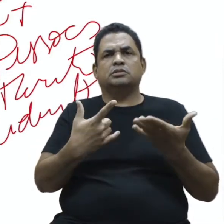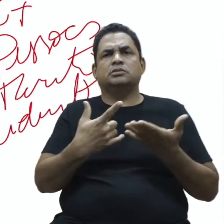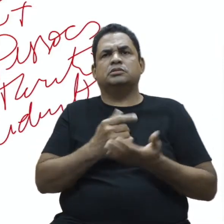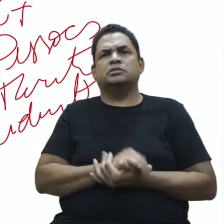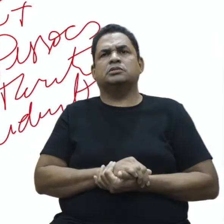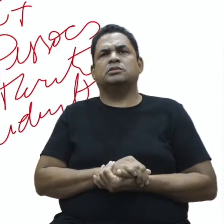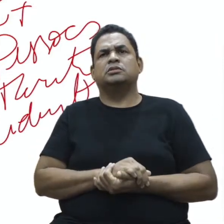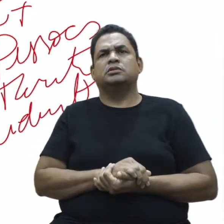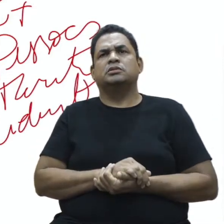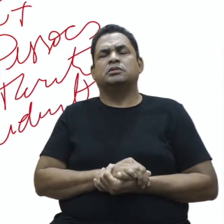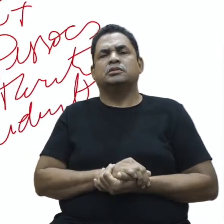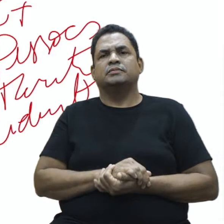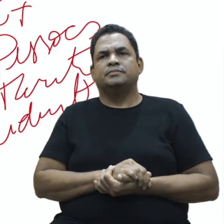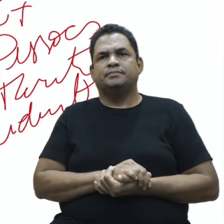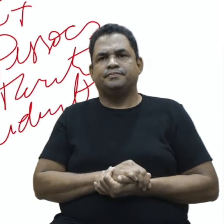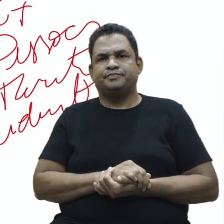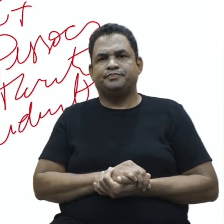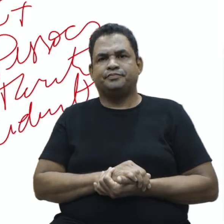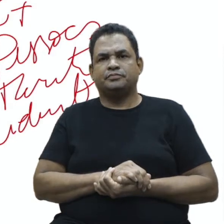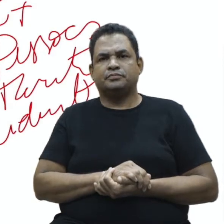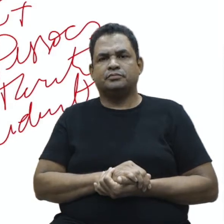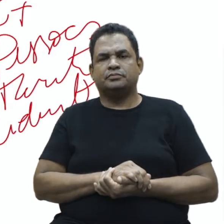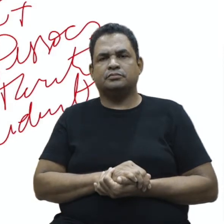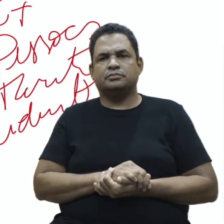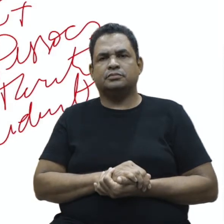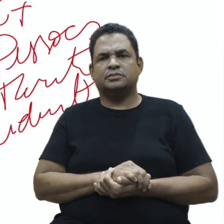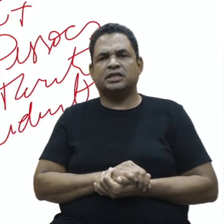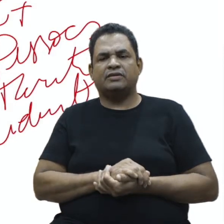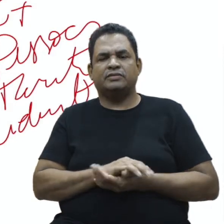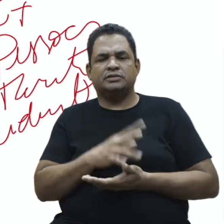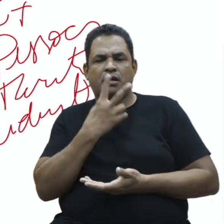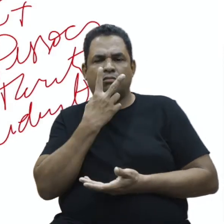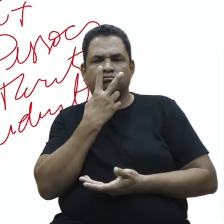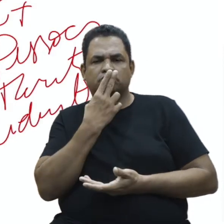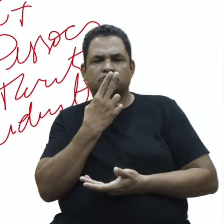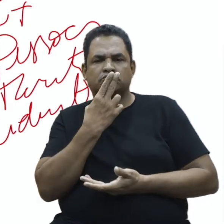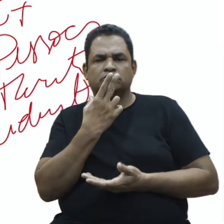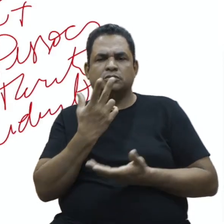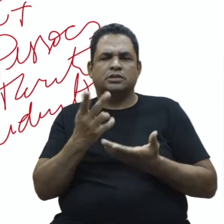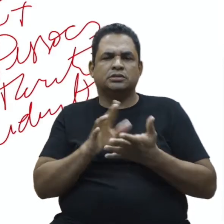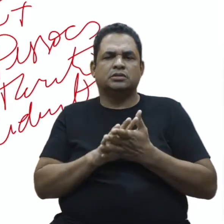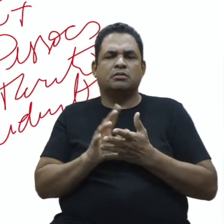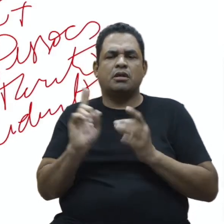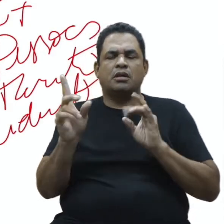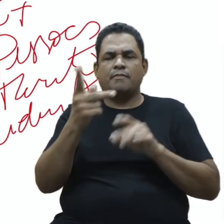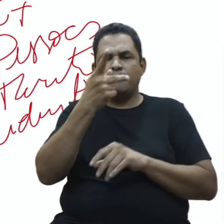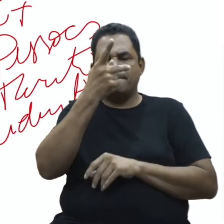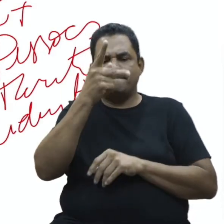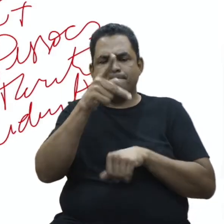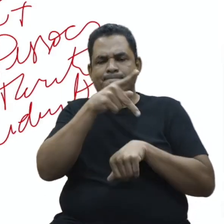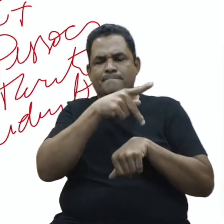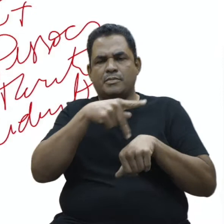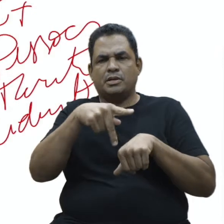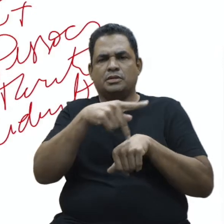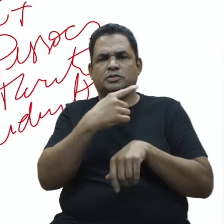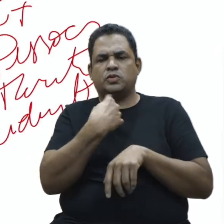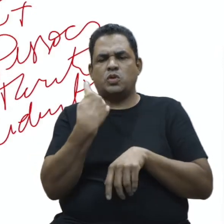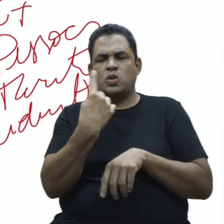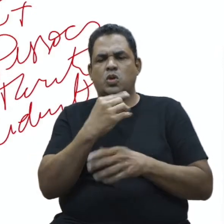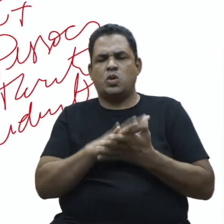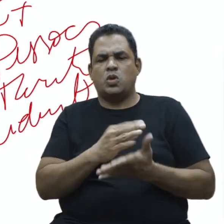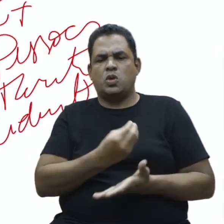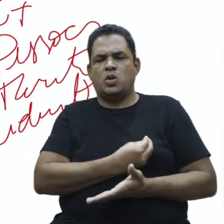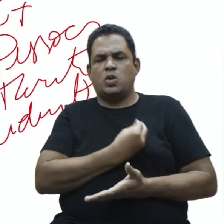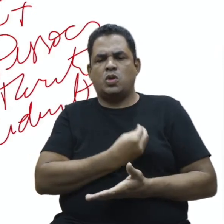por exemplo, as semelhanças em determinados países. Por exemplo, nós vivemos aqui